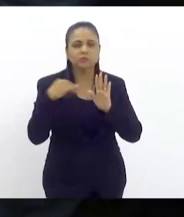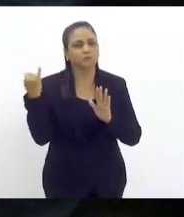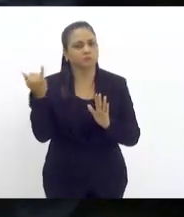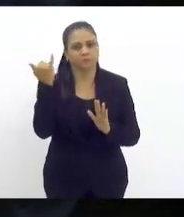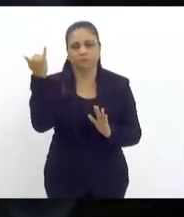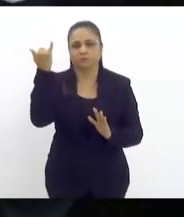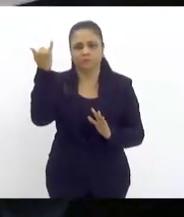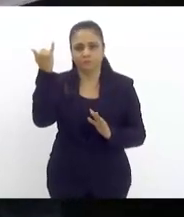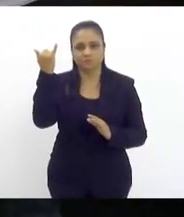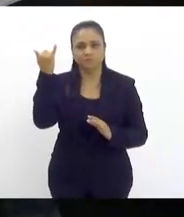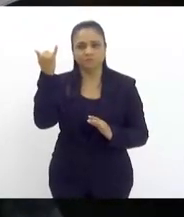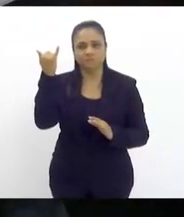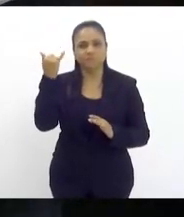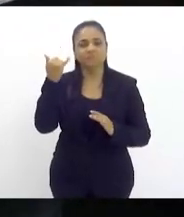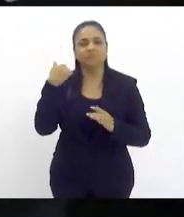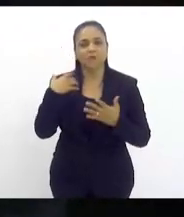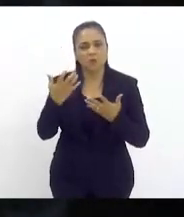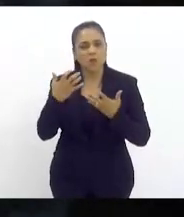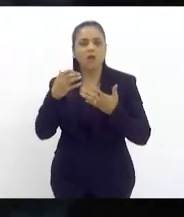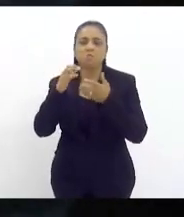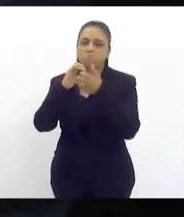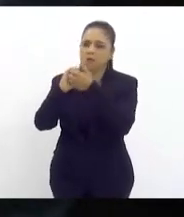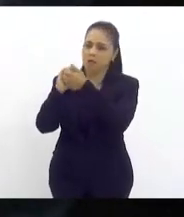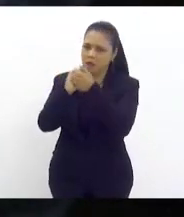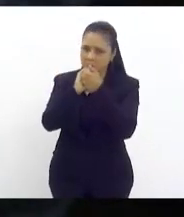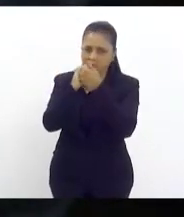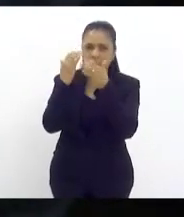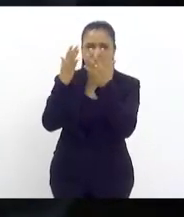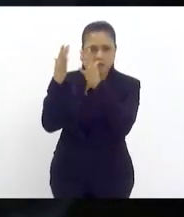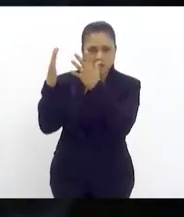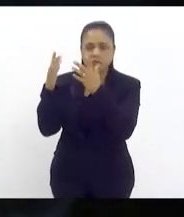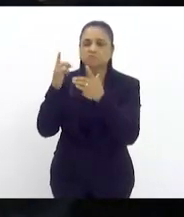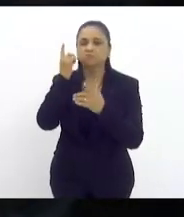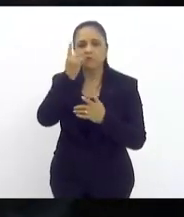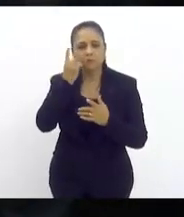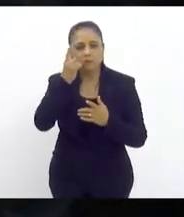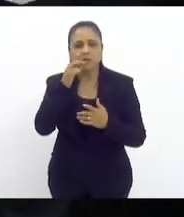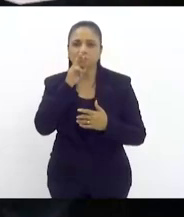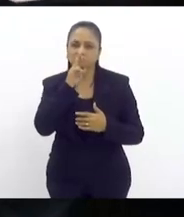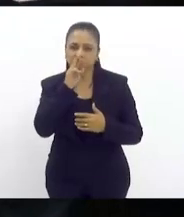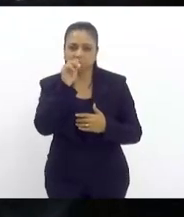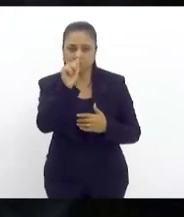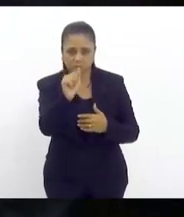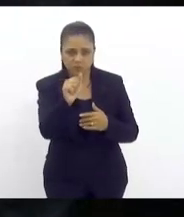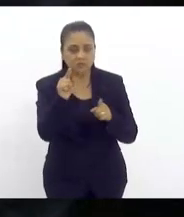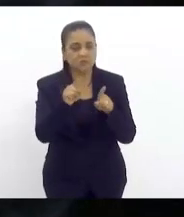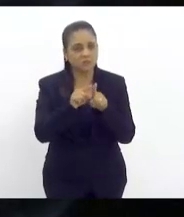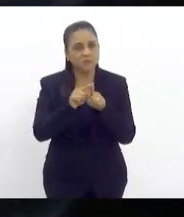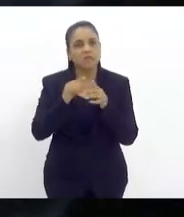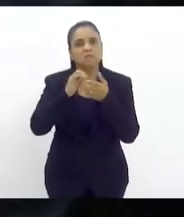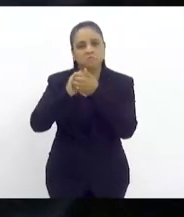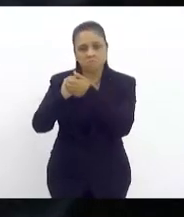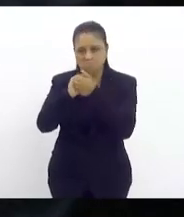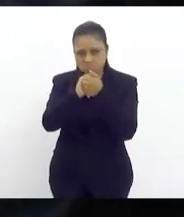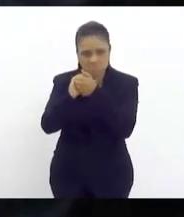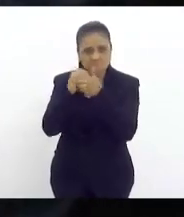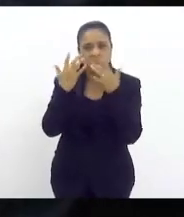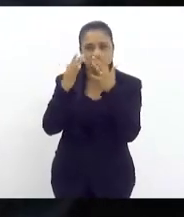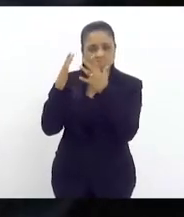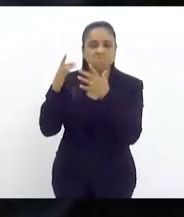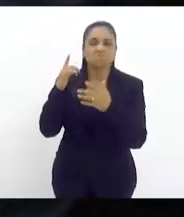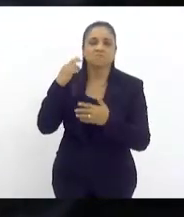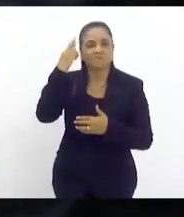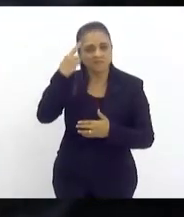Então, gostaria de te dar os parabéns, deputada. Parabéns, deputado Rodrigo Amorim. Só assim o nosso estado do Rio de Janeiro, com vocês de mão